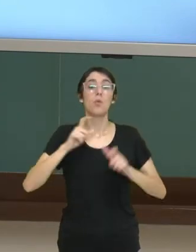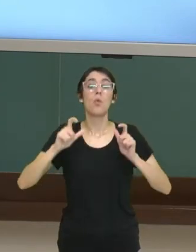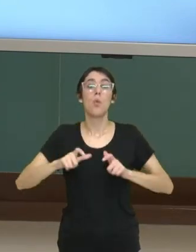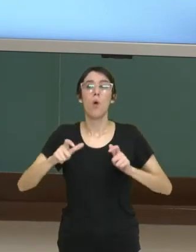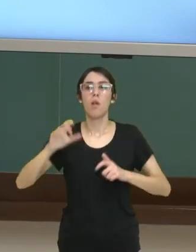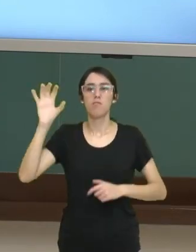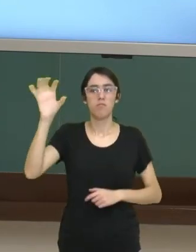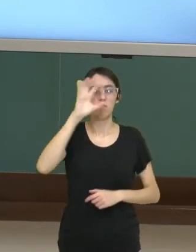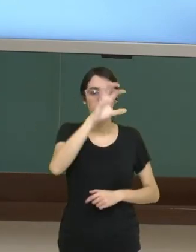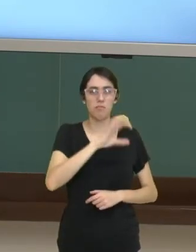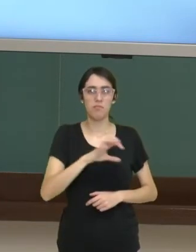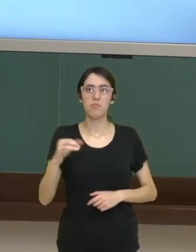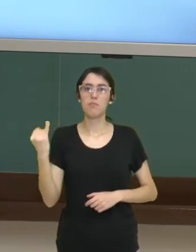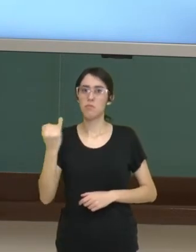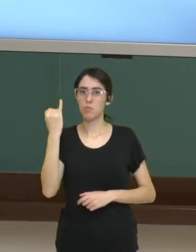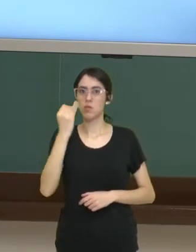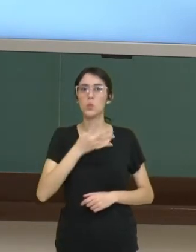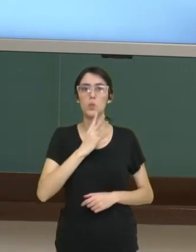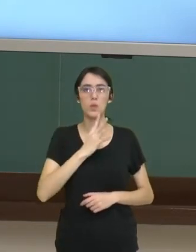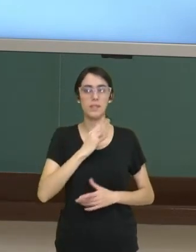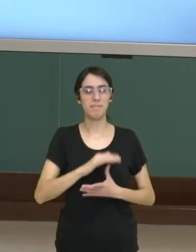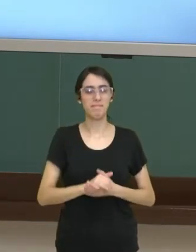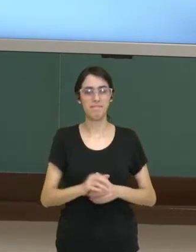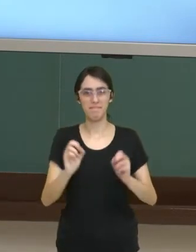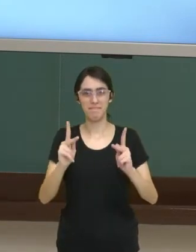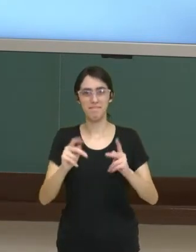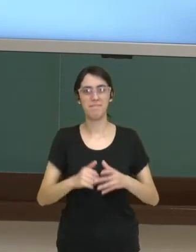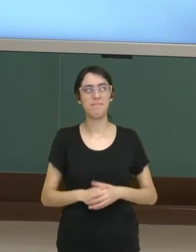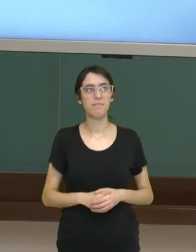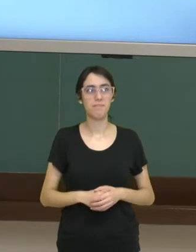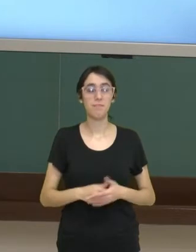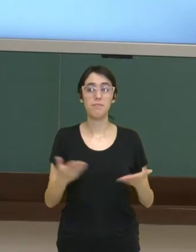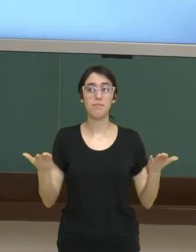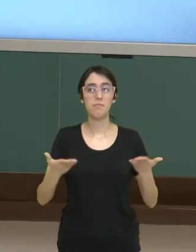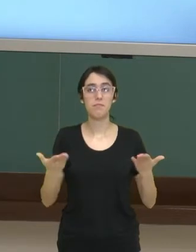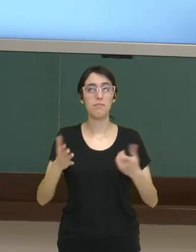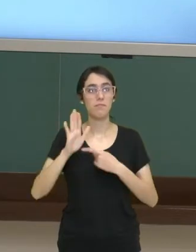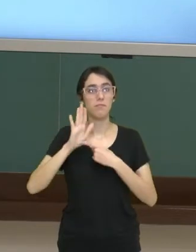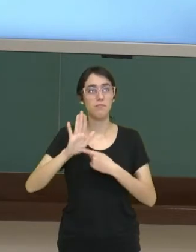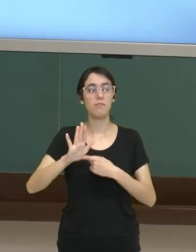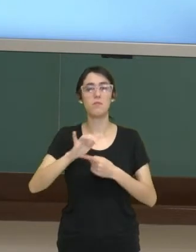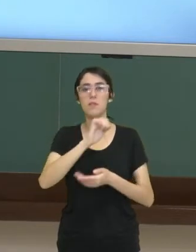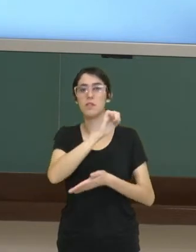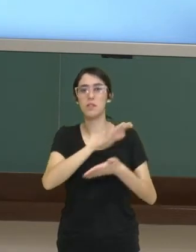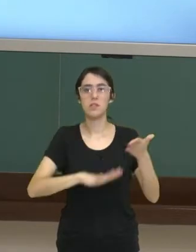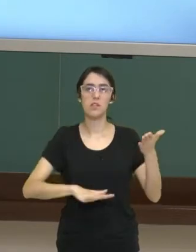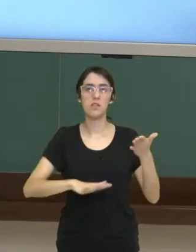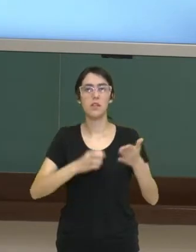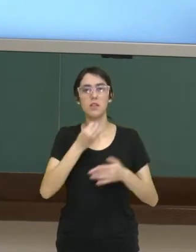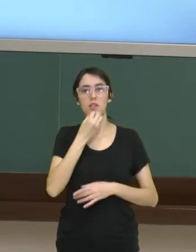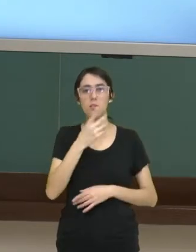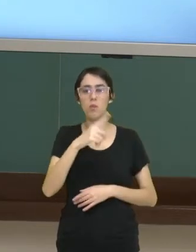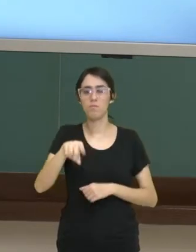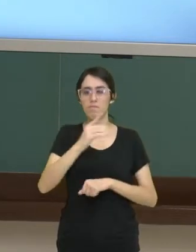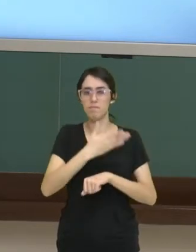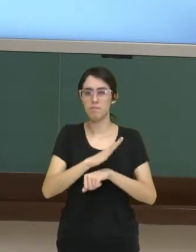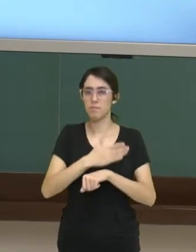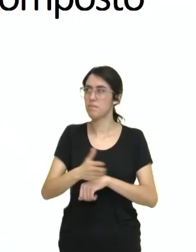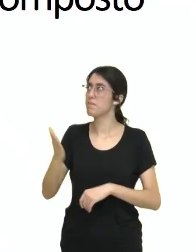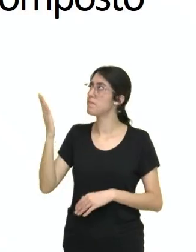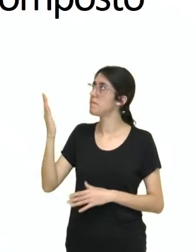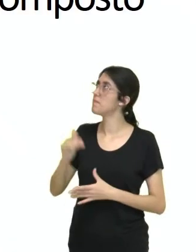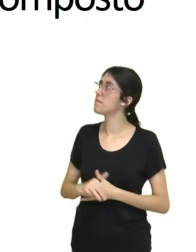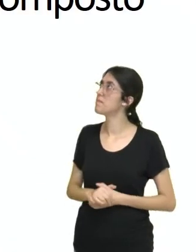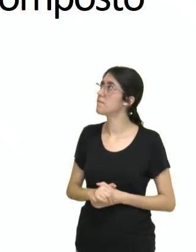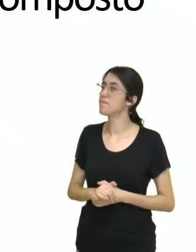localizações em qual quadrante que a gente está trabalhando. Tranquilo? Então, agora vamos buscar um exercício prático aqui para a gente analisar. Sobre